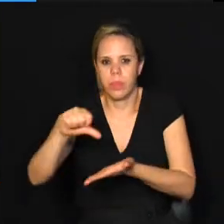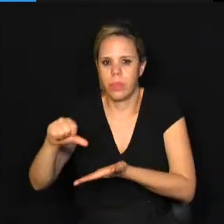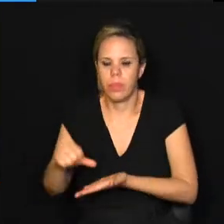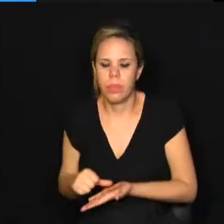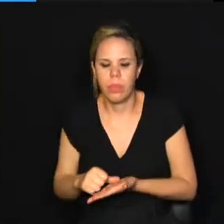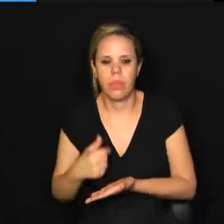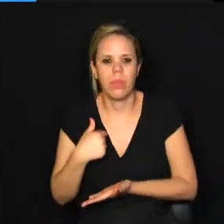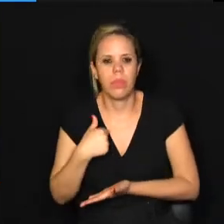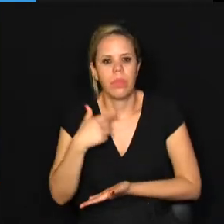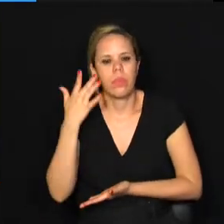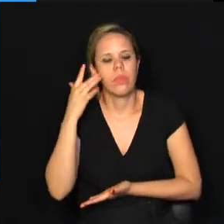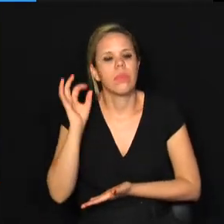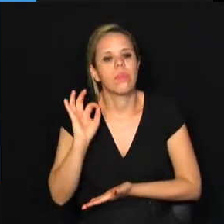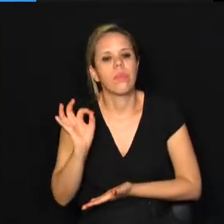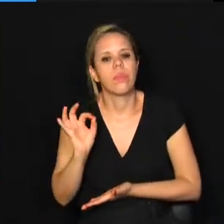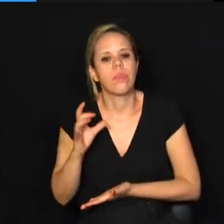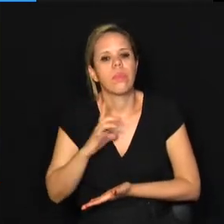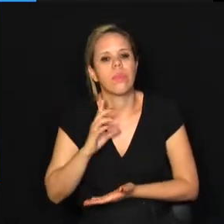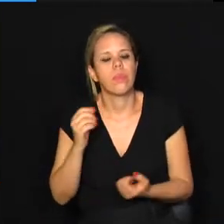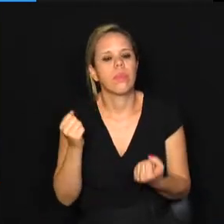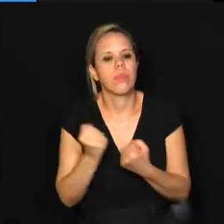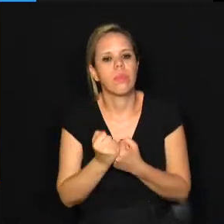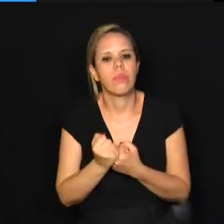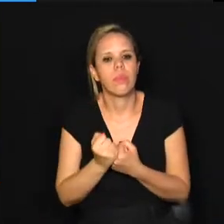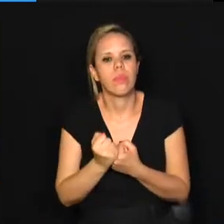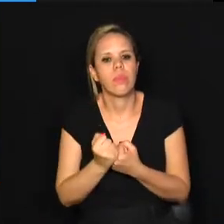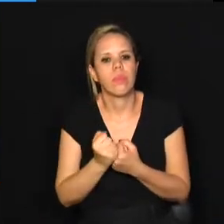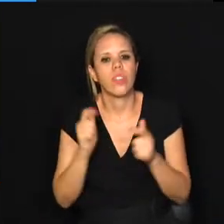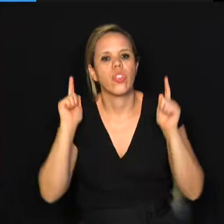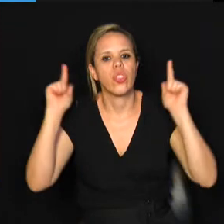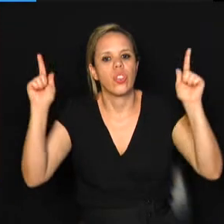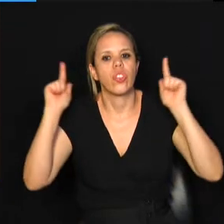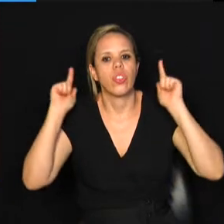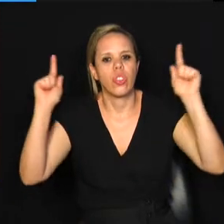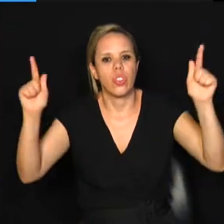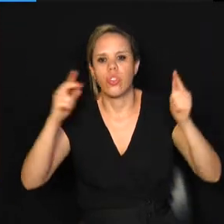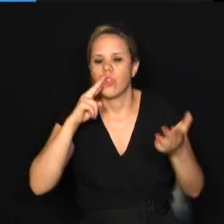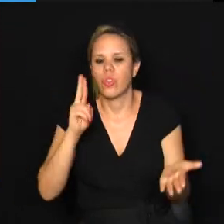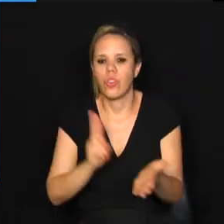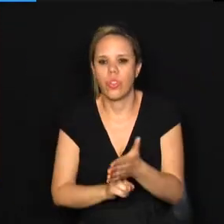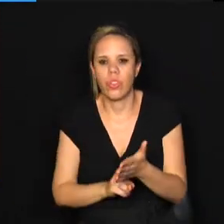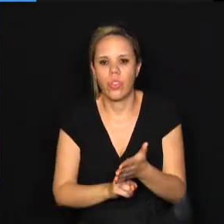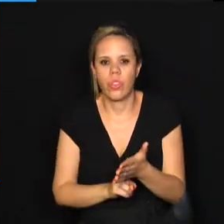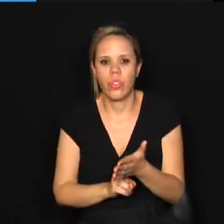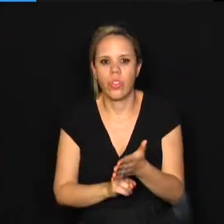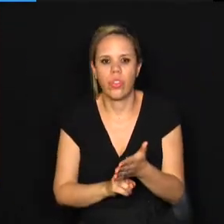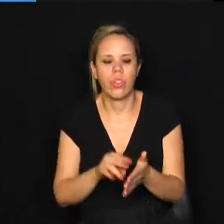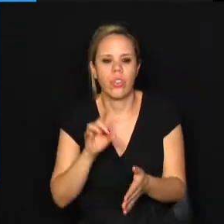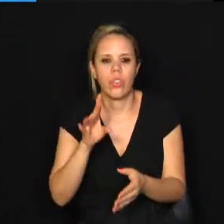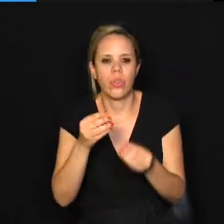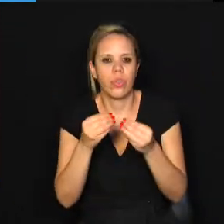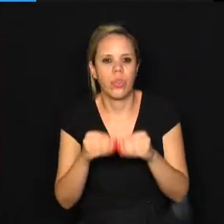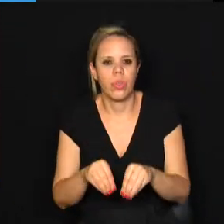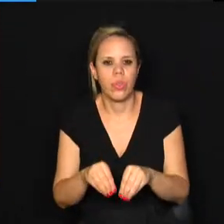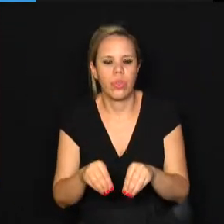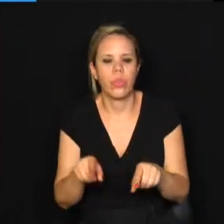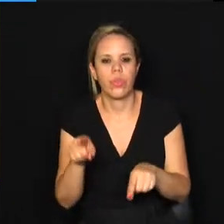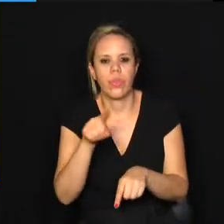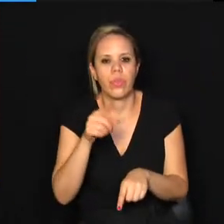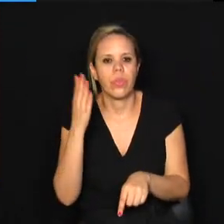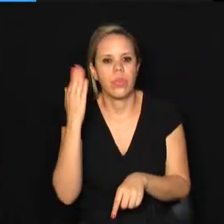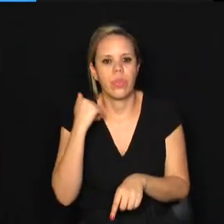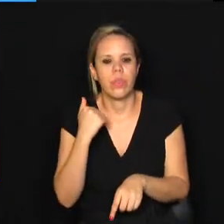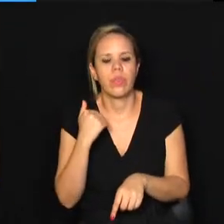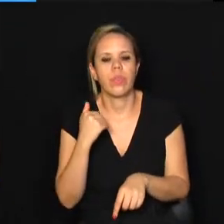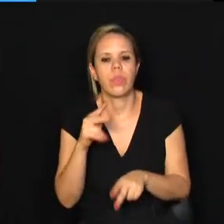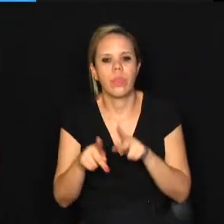que eu entendo, a gente tem total apoio aos grevistas do Correios, porque não só está atingindo eles, como você sabe muito bem, está